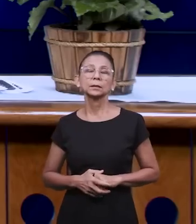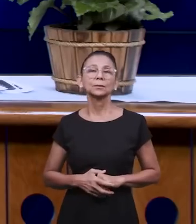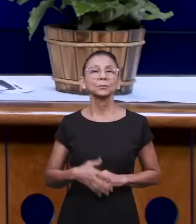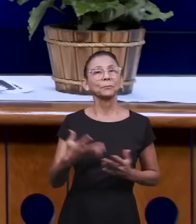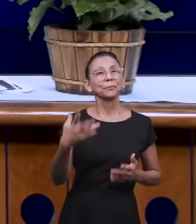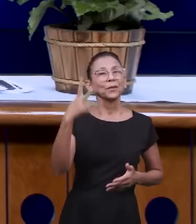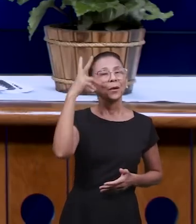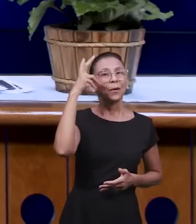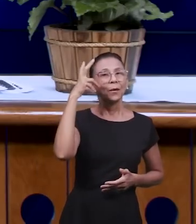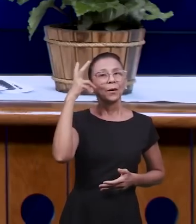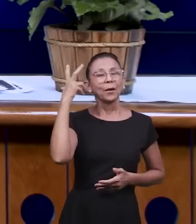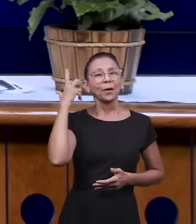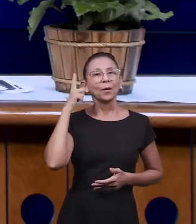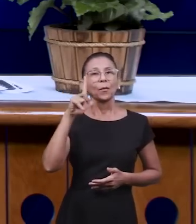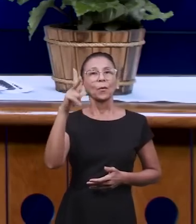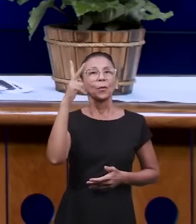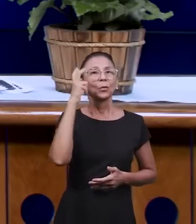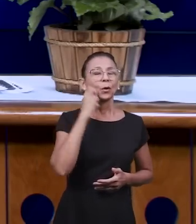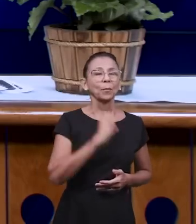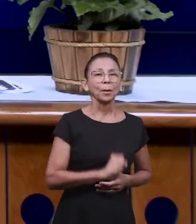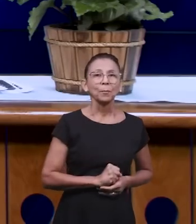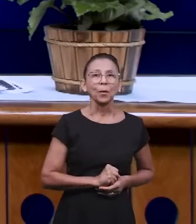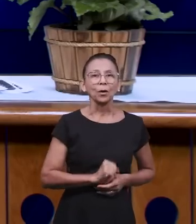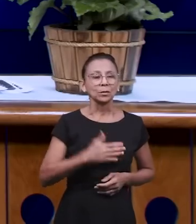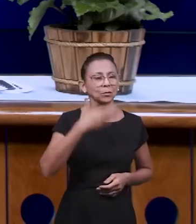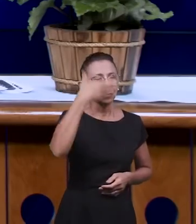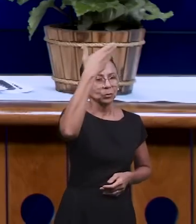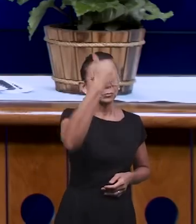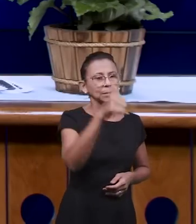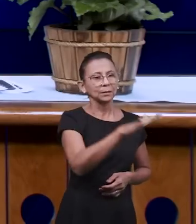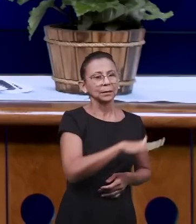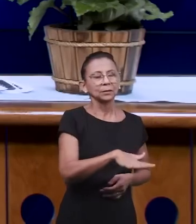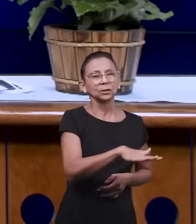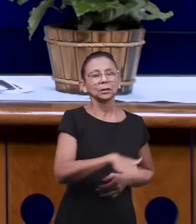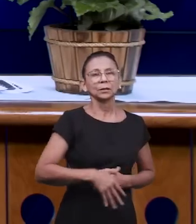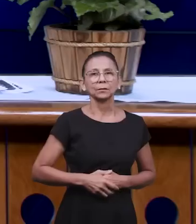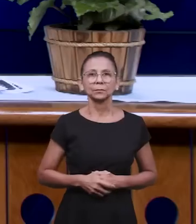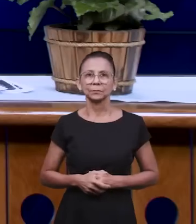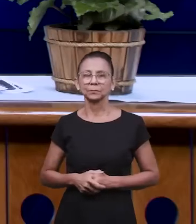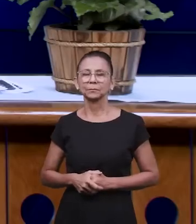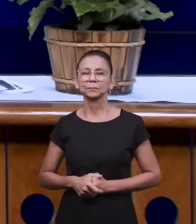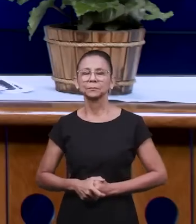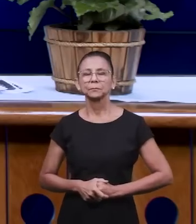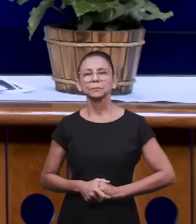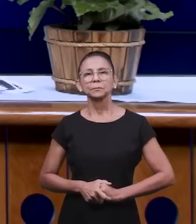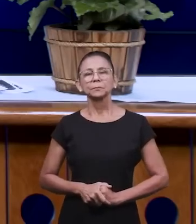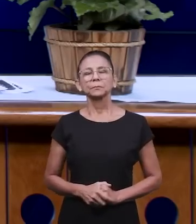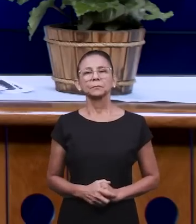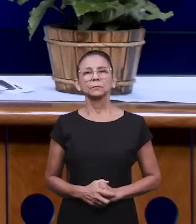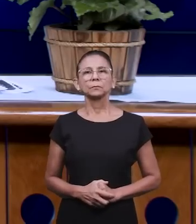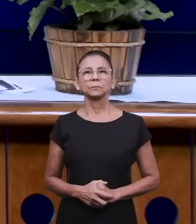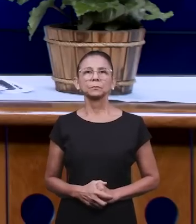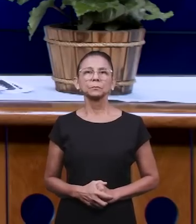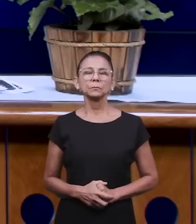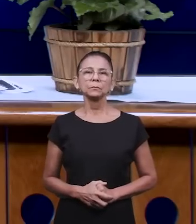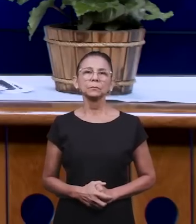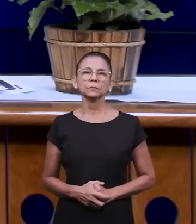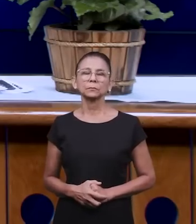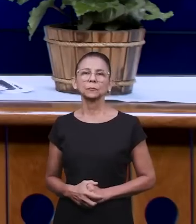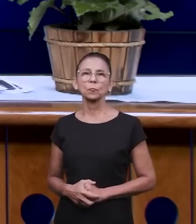Oswaldo Aranha se tornou favorável a Israel. A palavra diz a Abraão: abençoarei os que